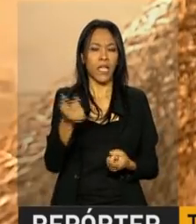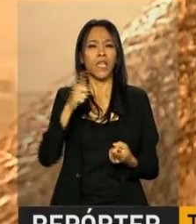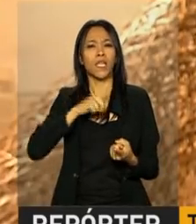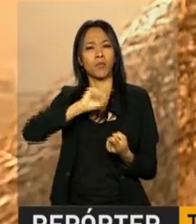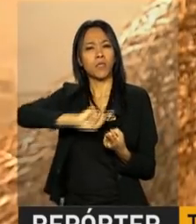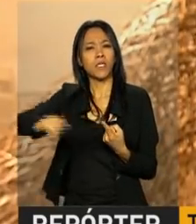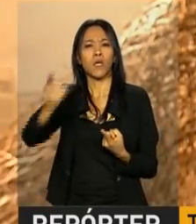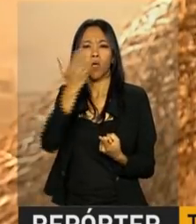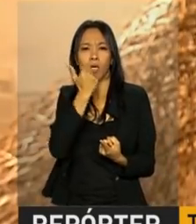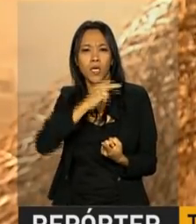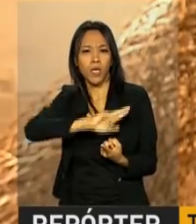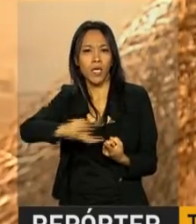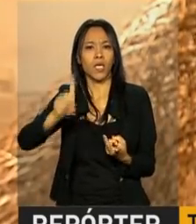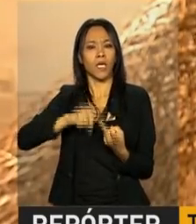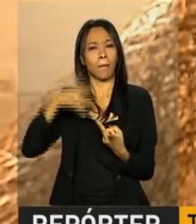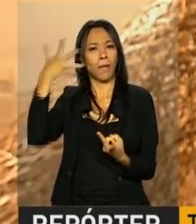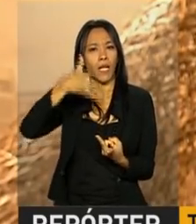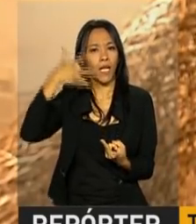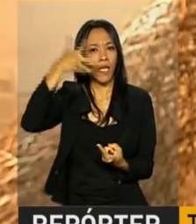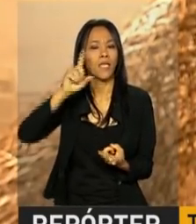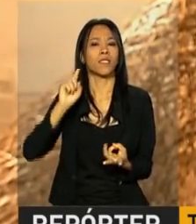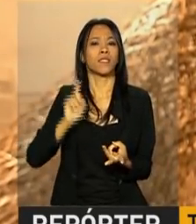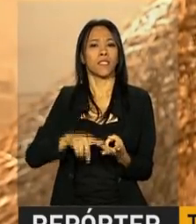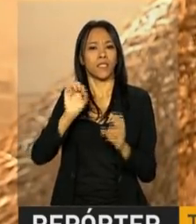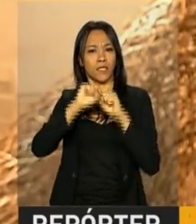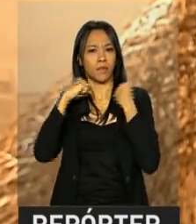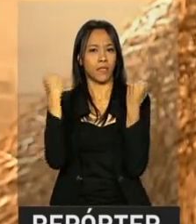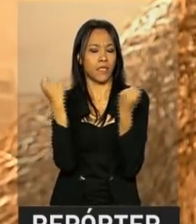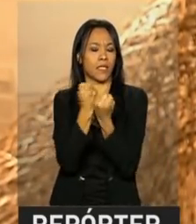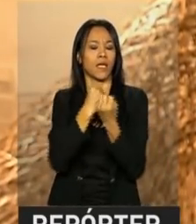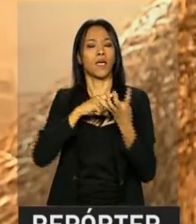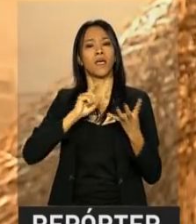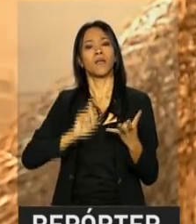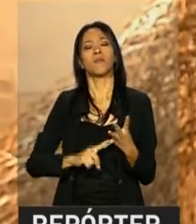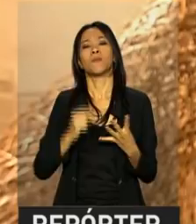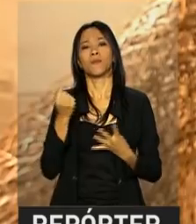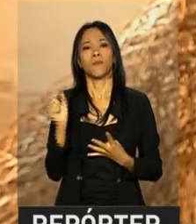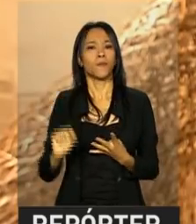culinária, temos palestras, temos seminários, temos